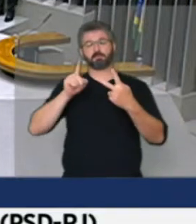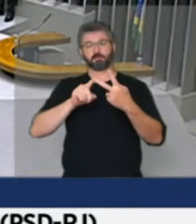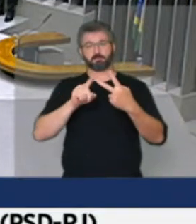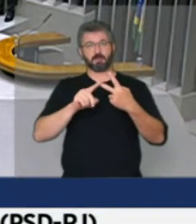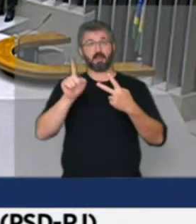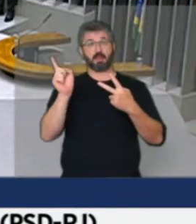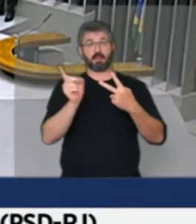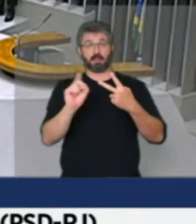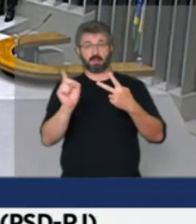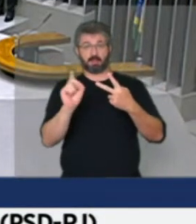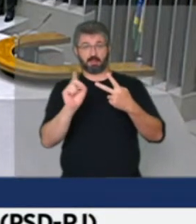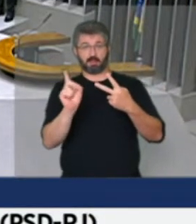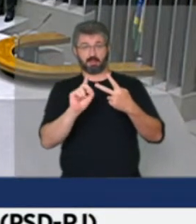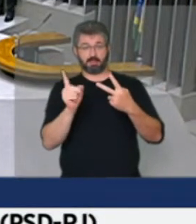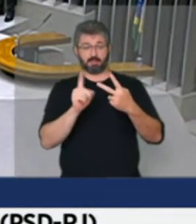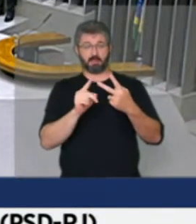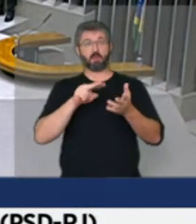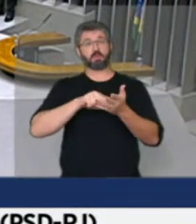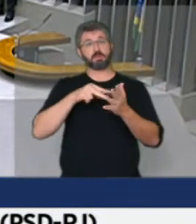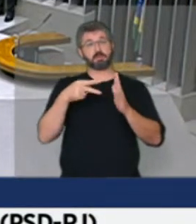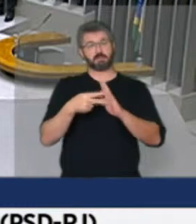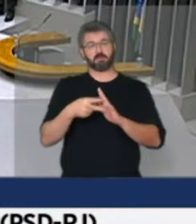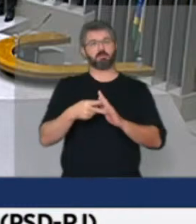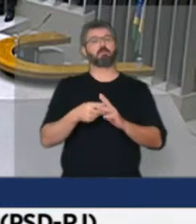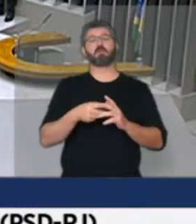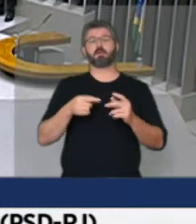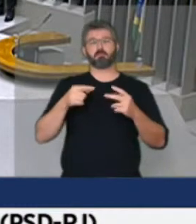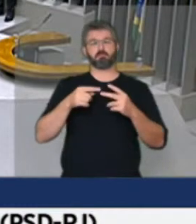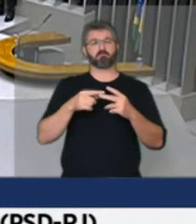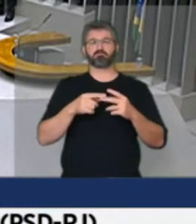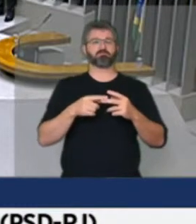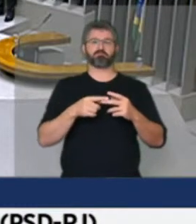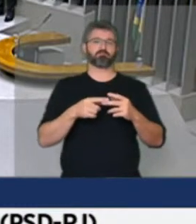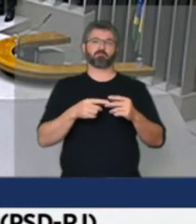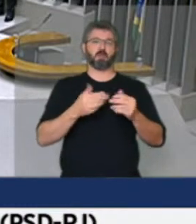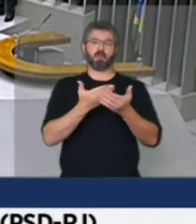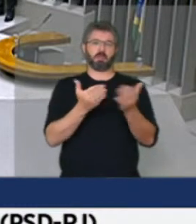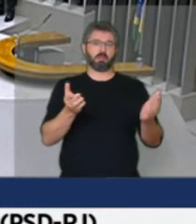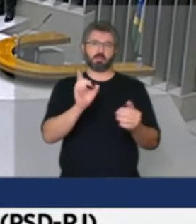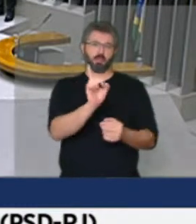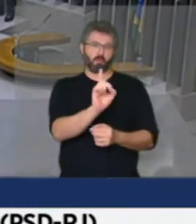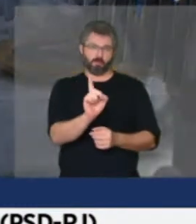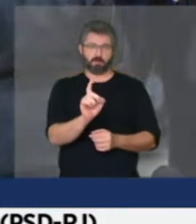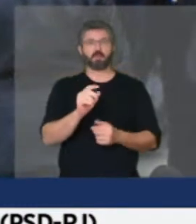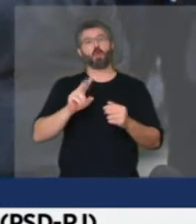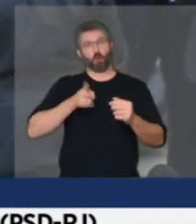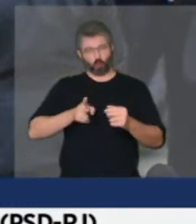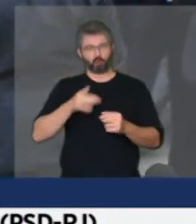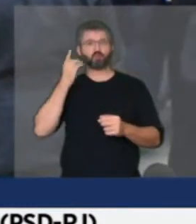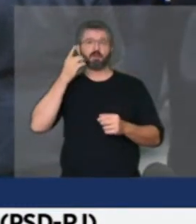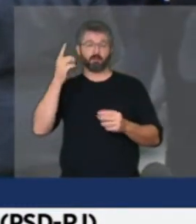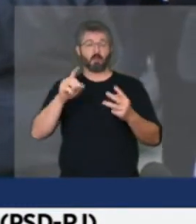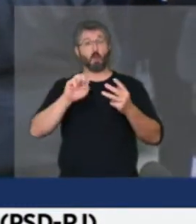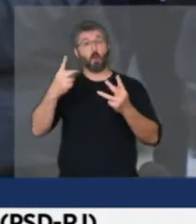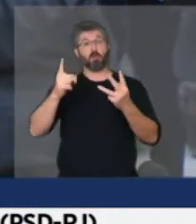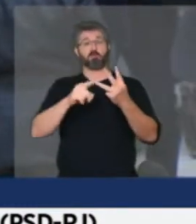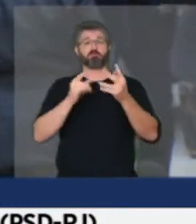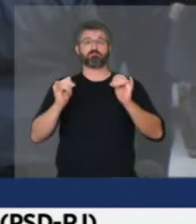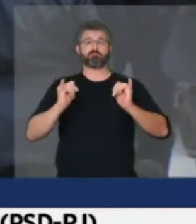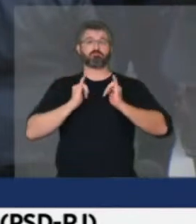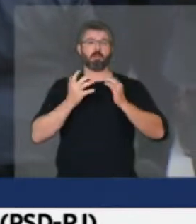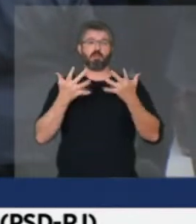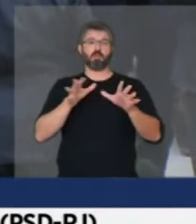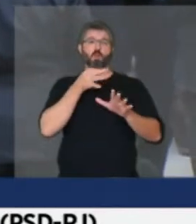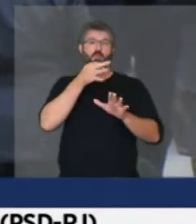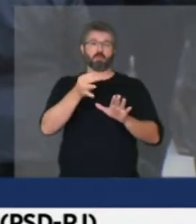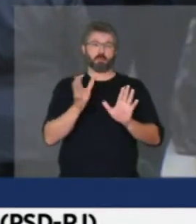Decoro Parlamentar da Câmara. Não, contrário ao projeto de resolução, ou então abstenção. Lembrando que o